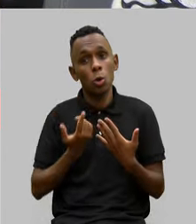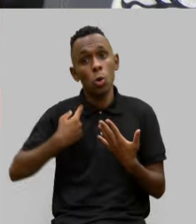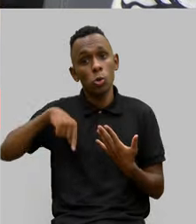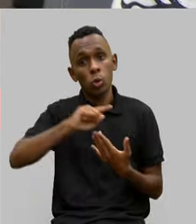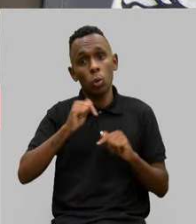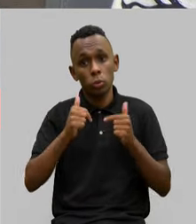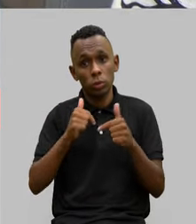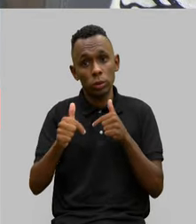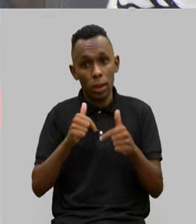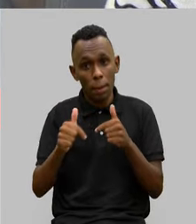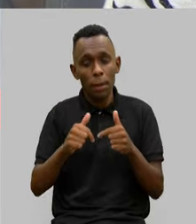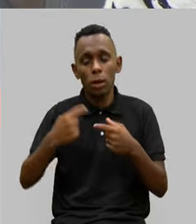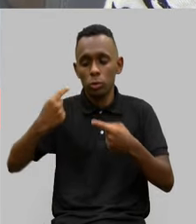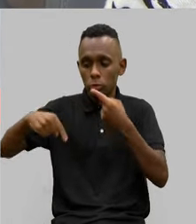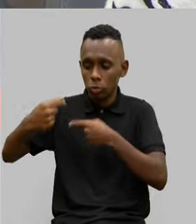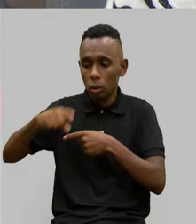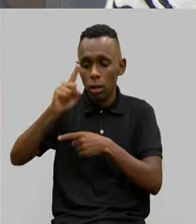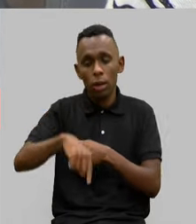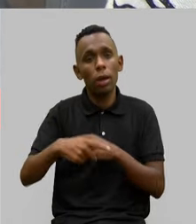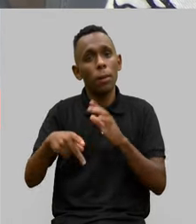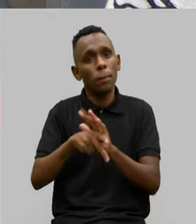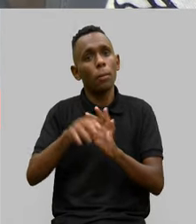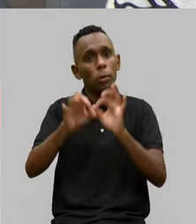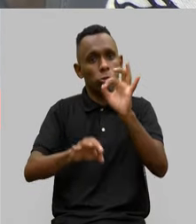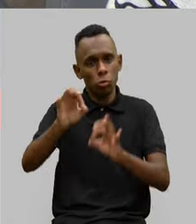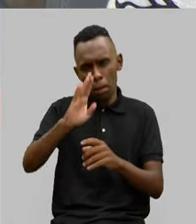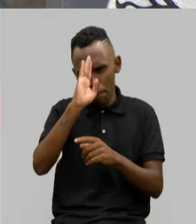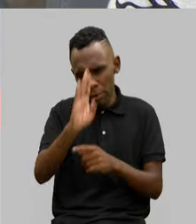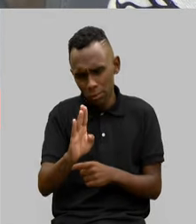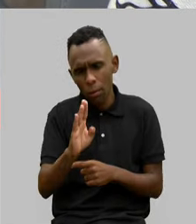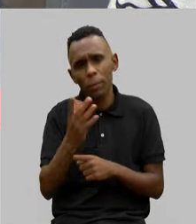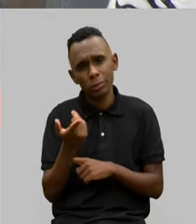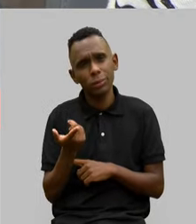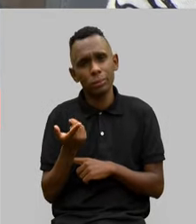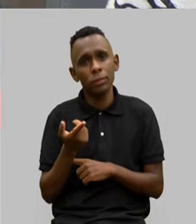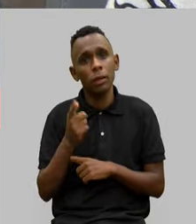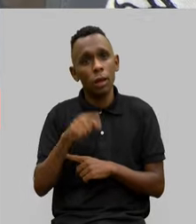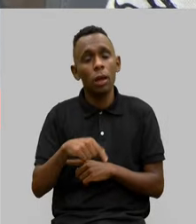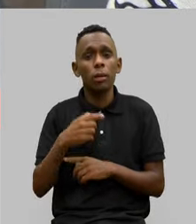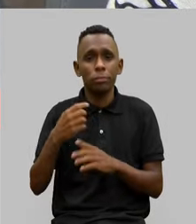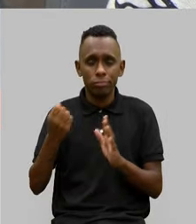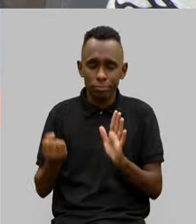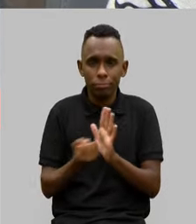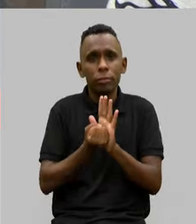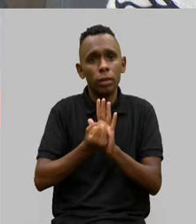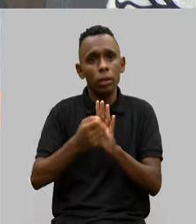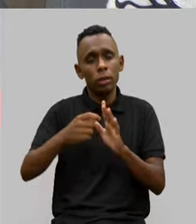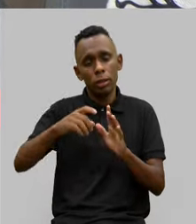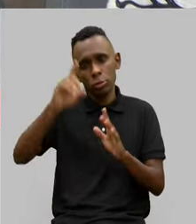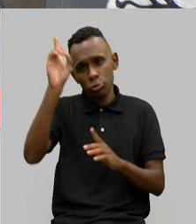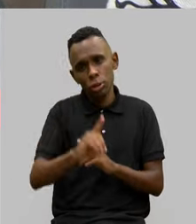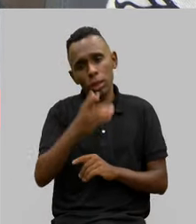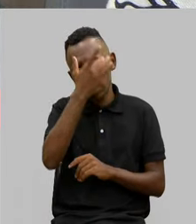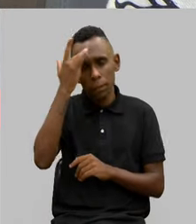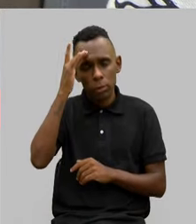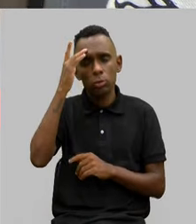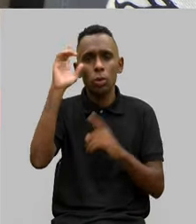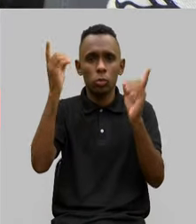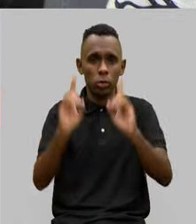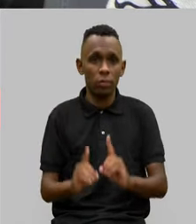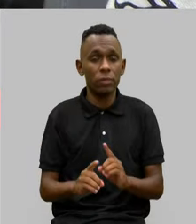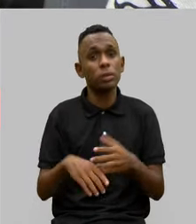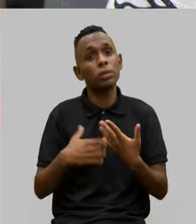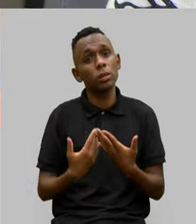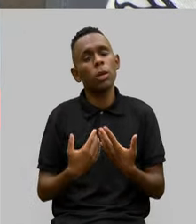atuação e a nossa discussão é atuação extrajudicial principalmente eh para consolidar os direitos da pessoa com deficiência e me